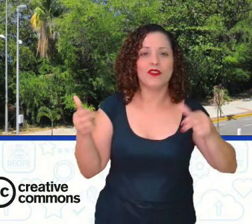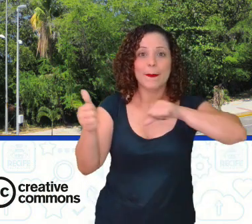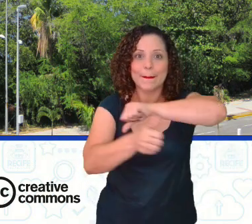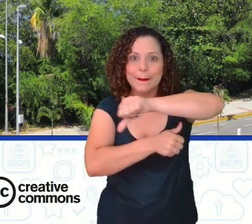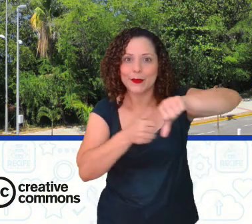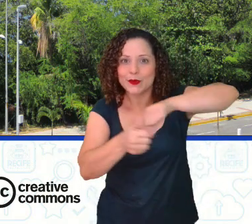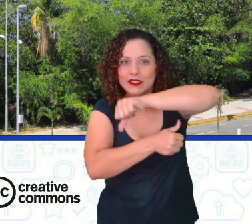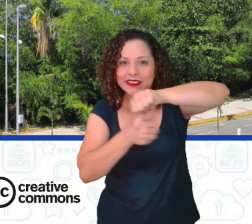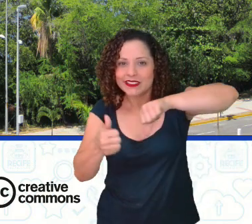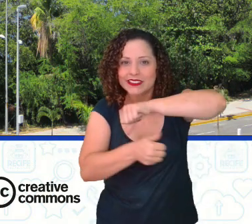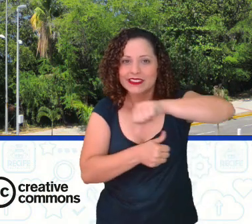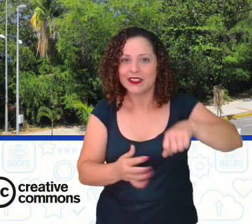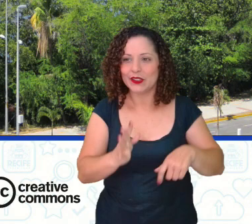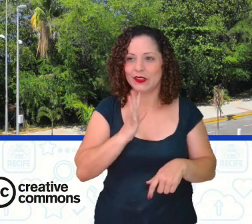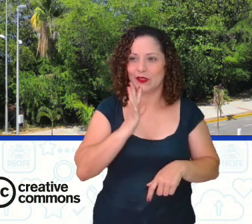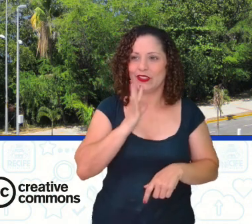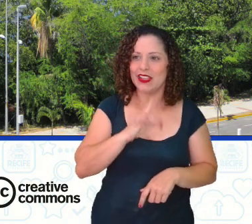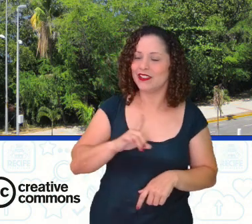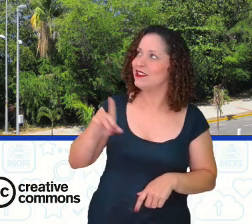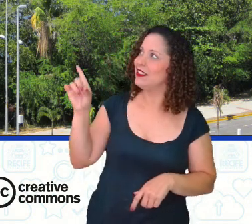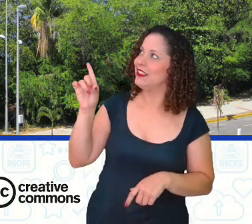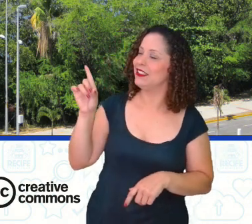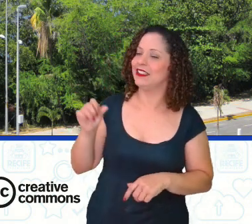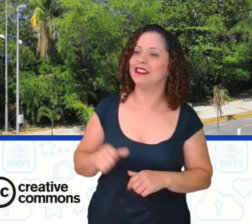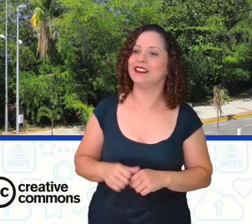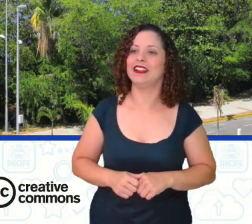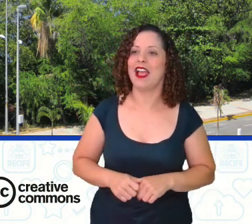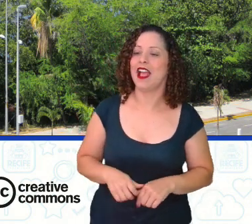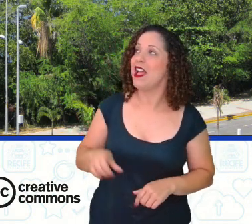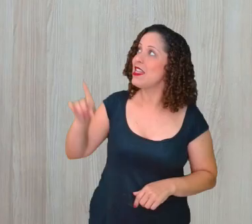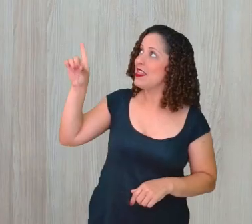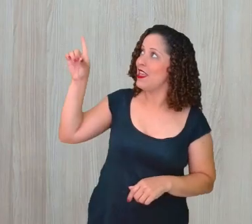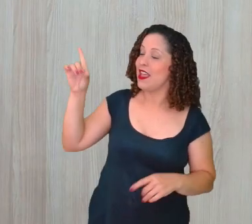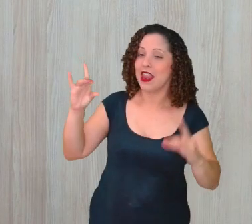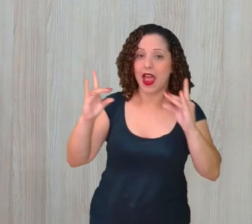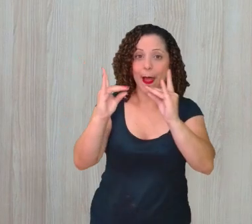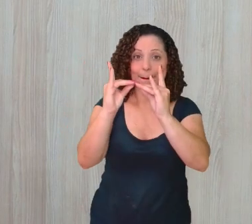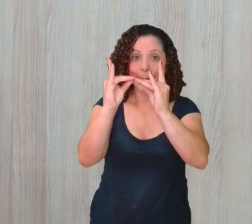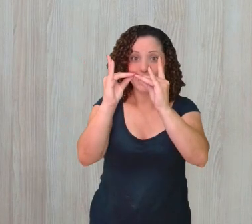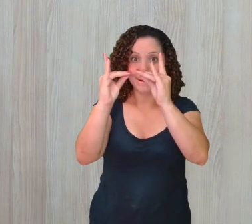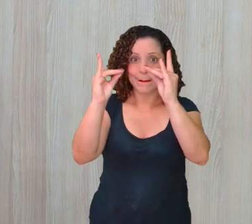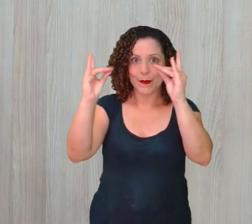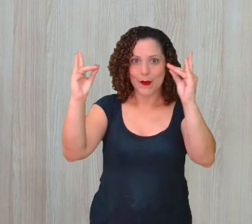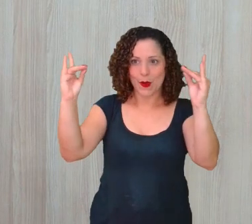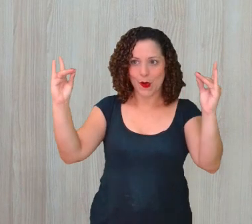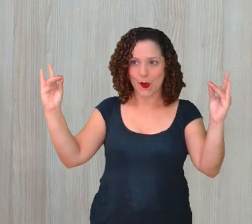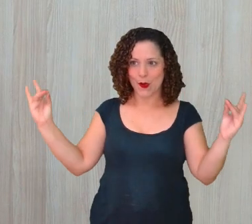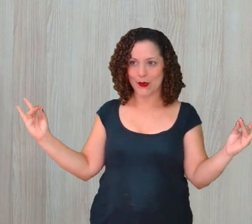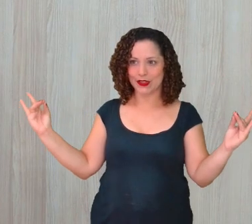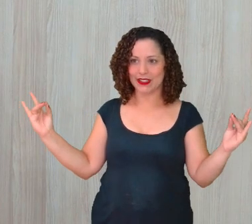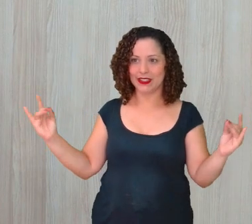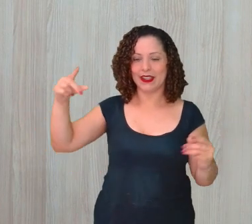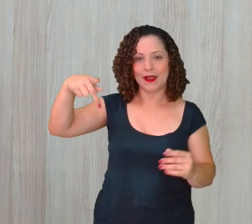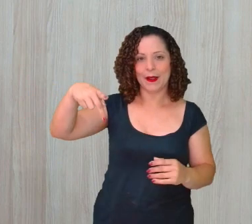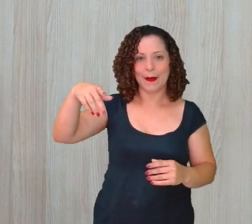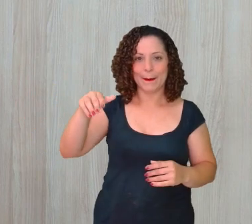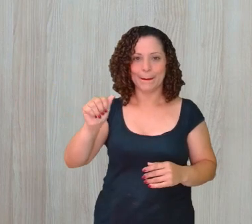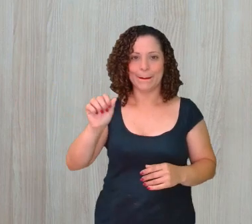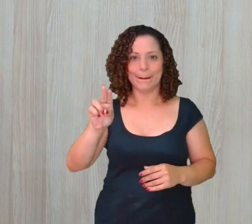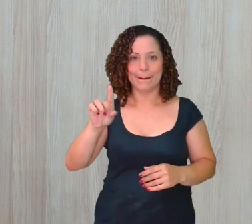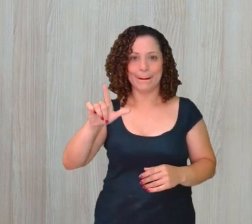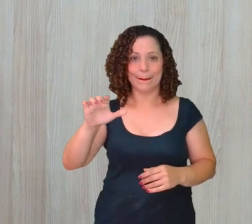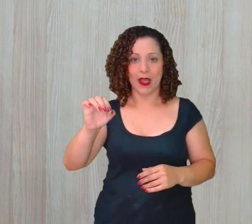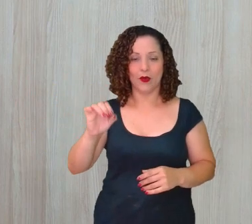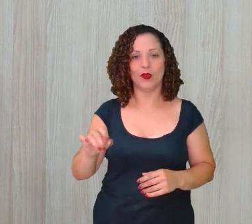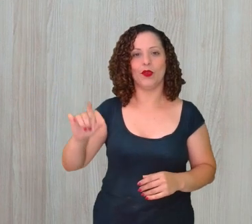anos, né? Conhece esse lugar, professor Jorge? Rapaz, essa a ponte Paulo Guerra, a famosa ponte do